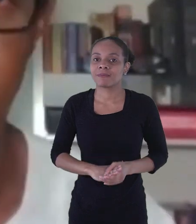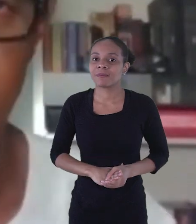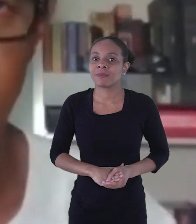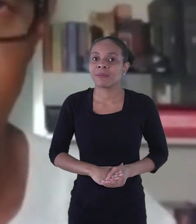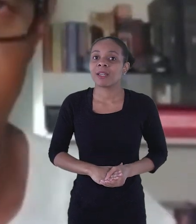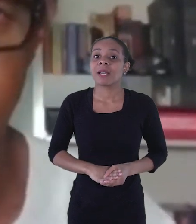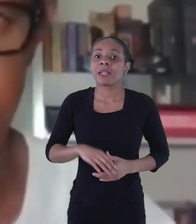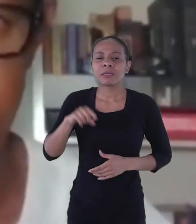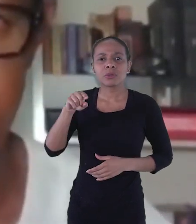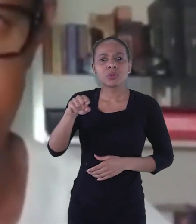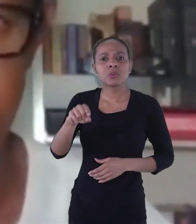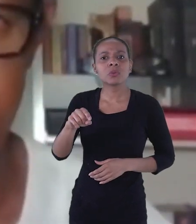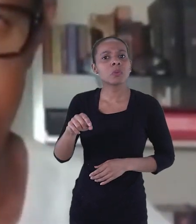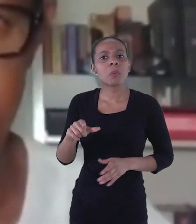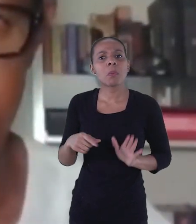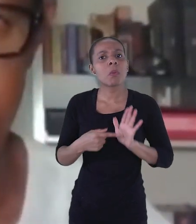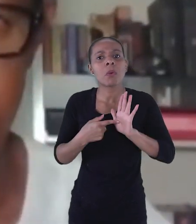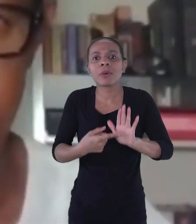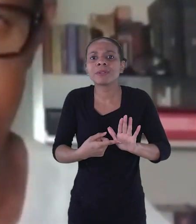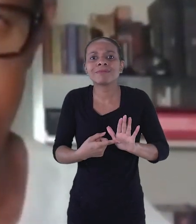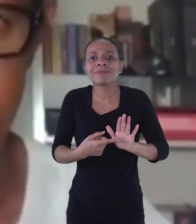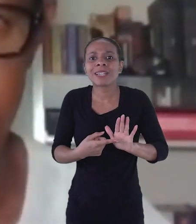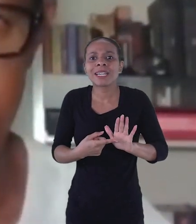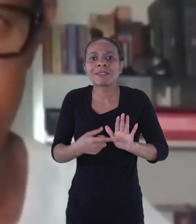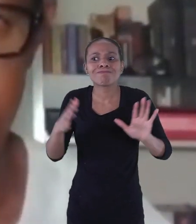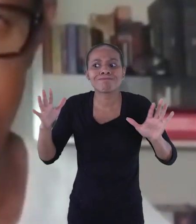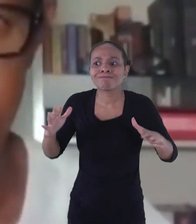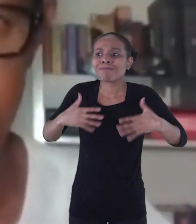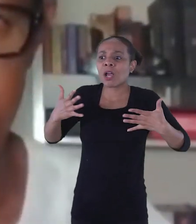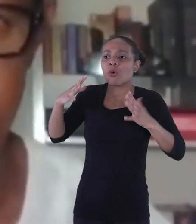ela causou no mundo.